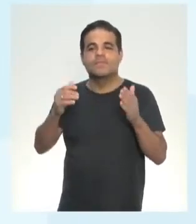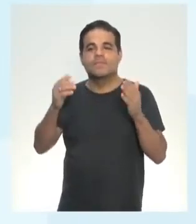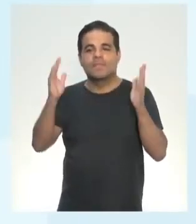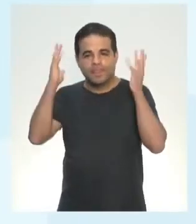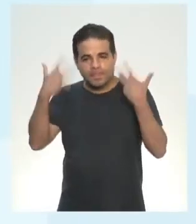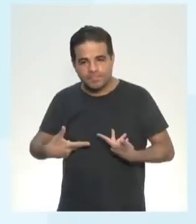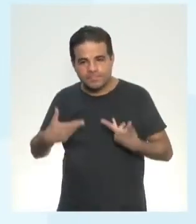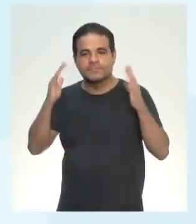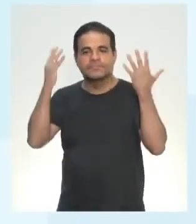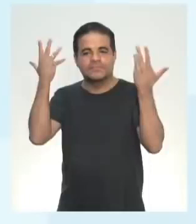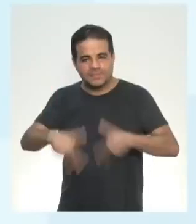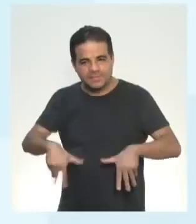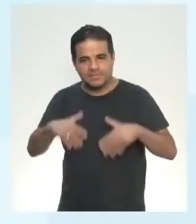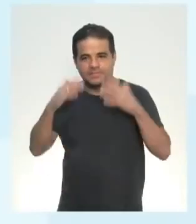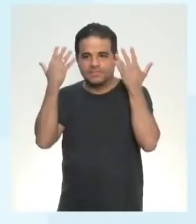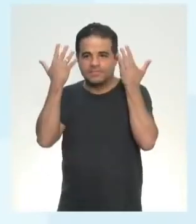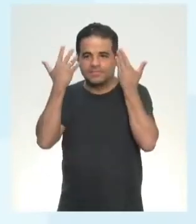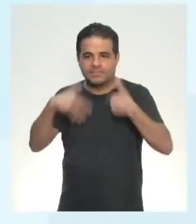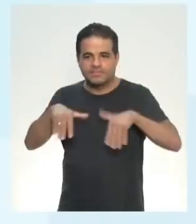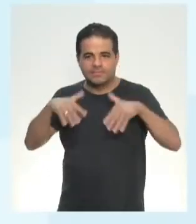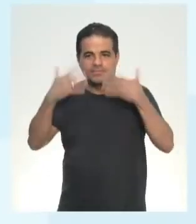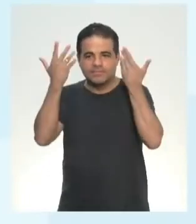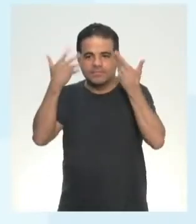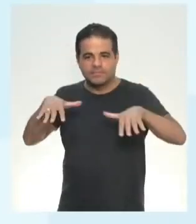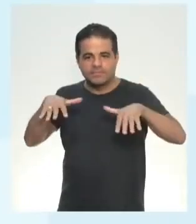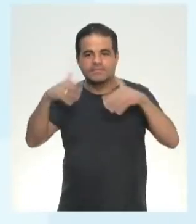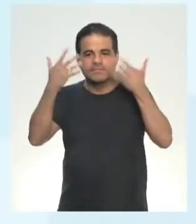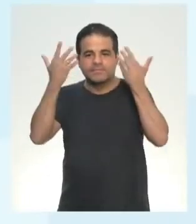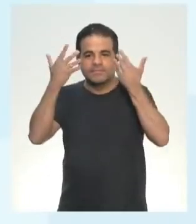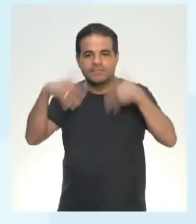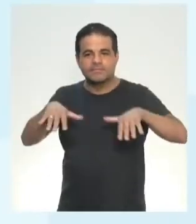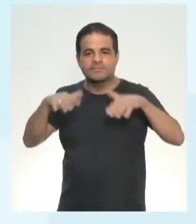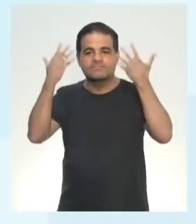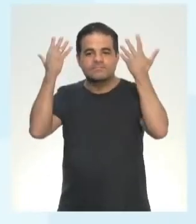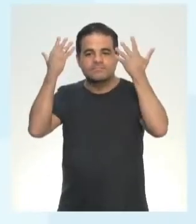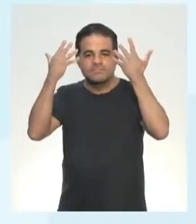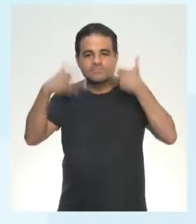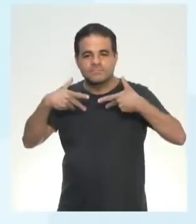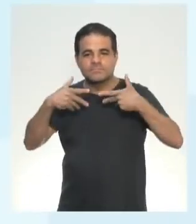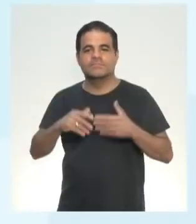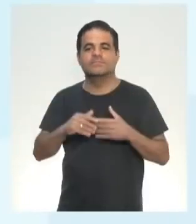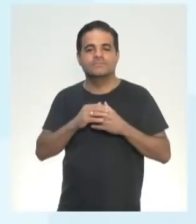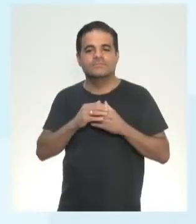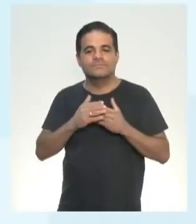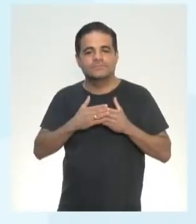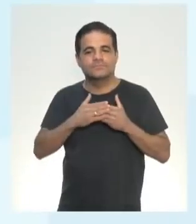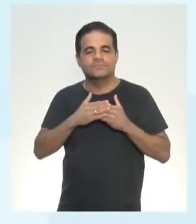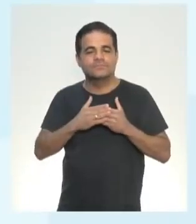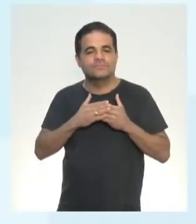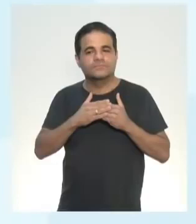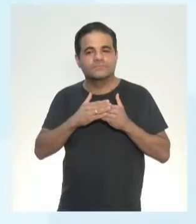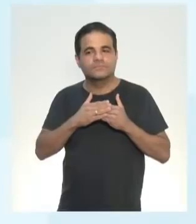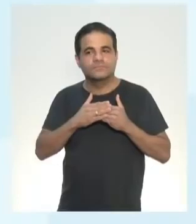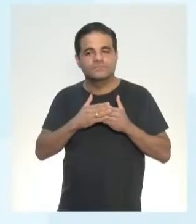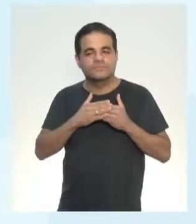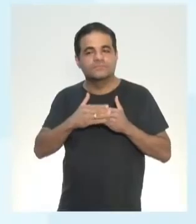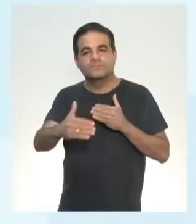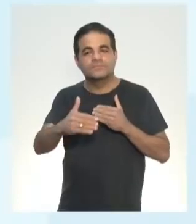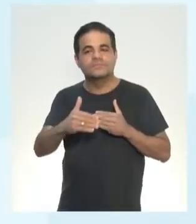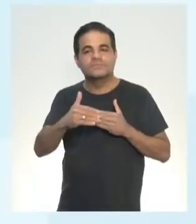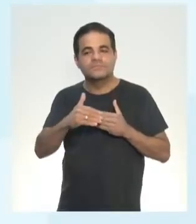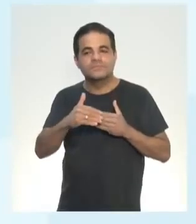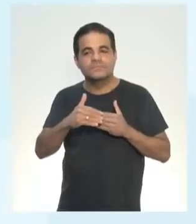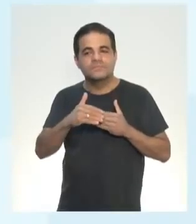épocas diferentes, considerando os contextos de produção.